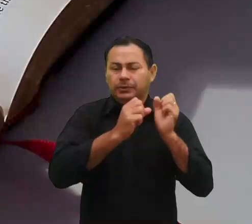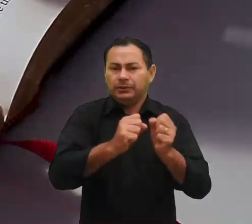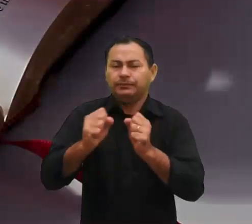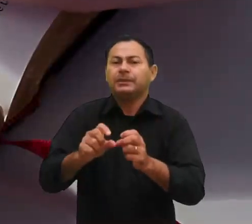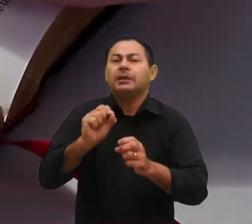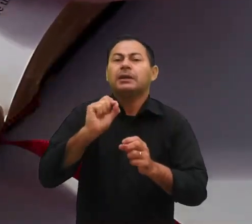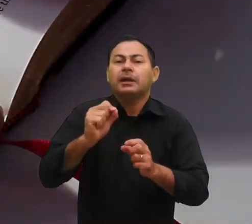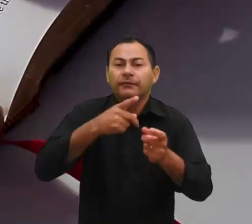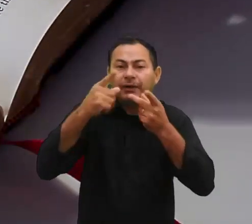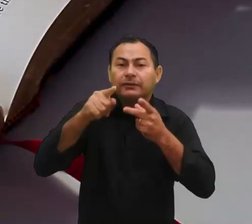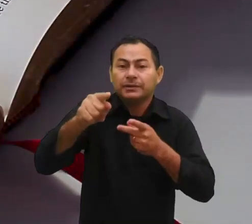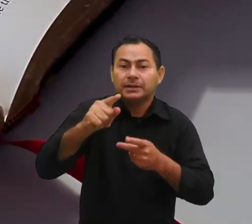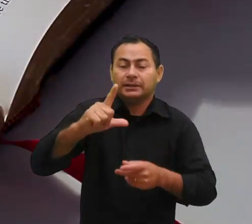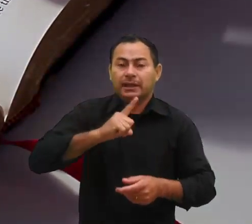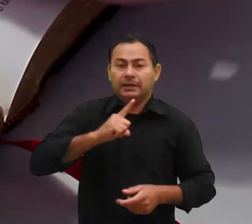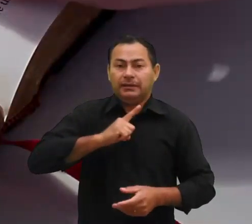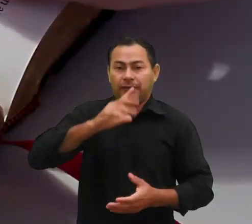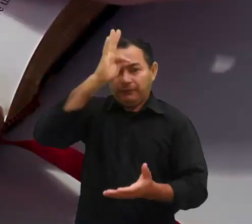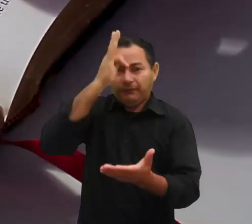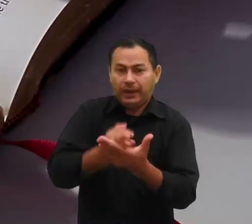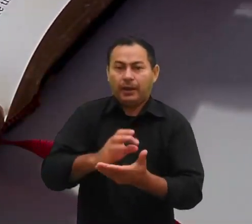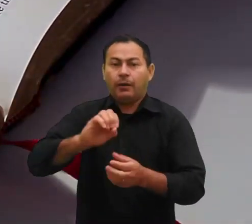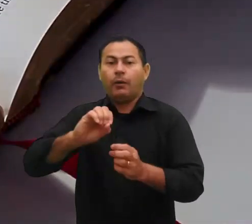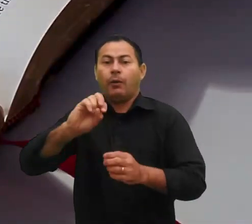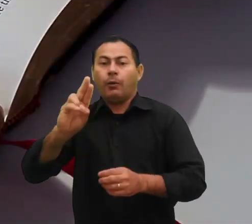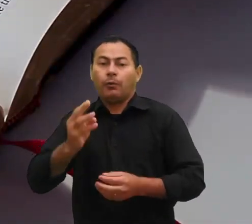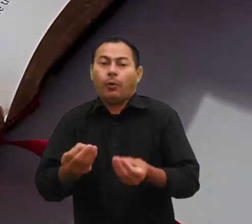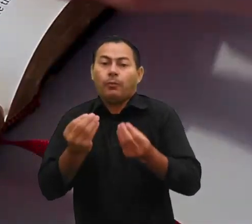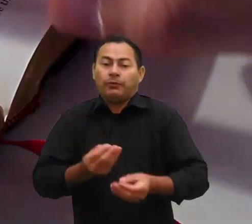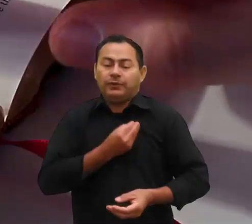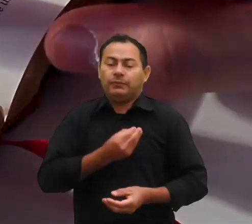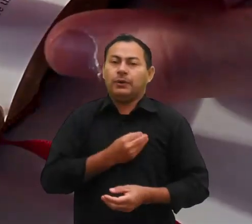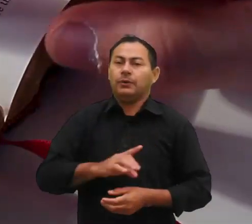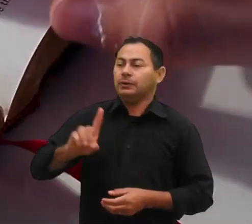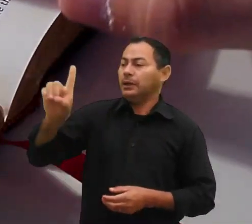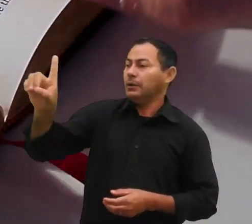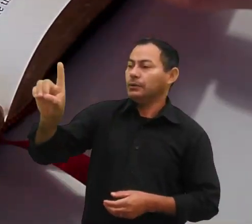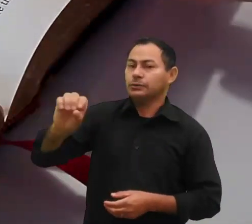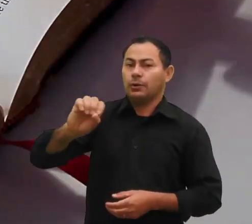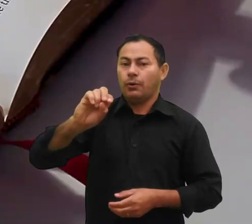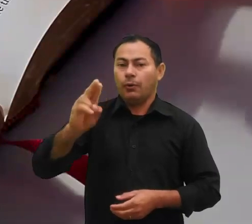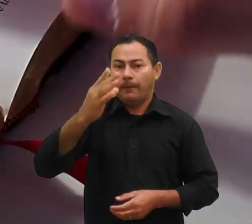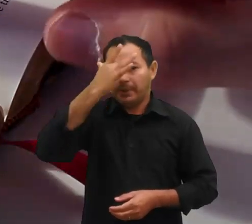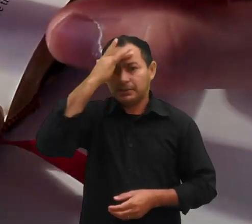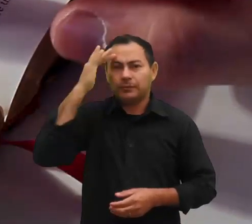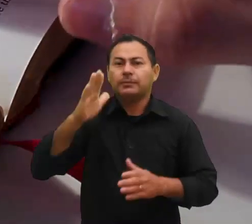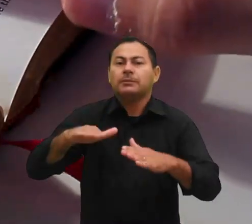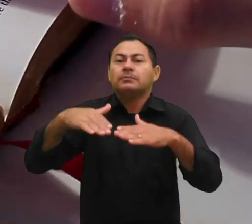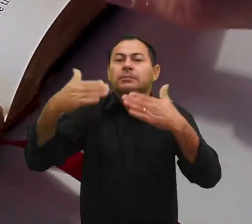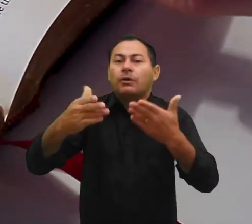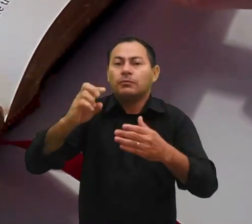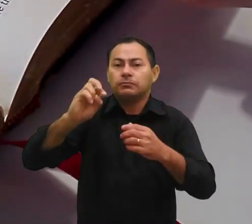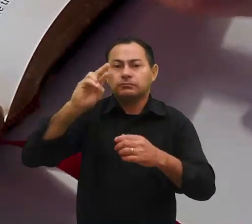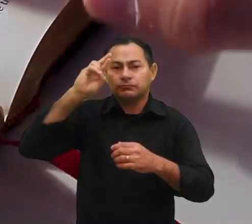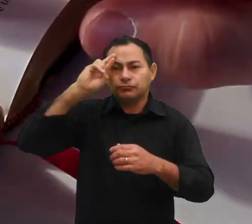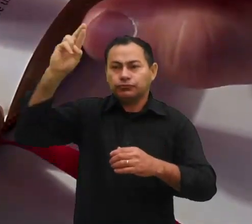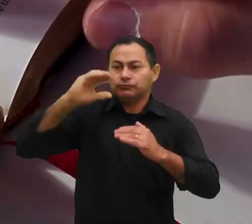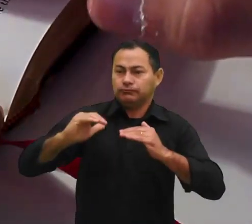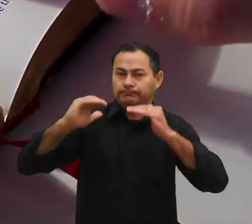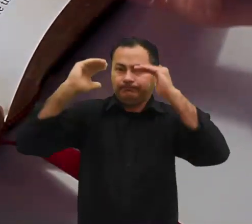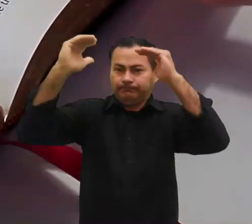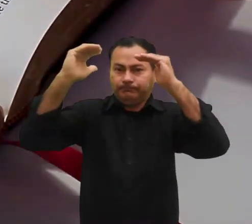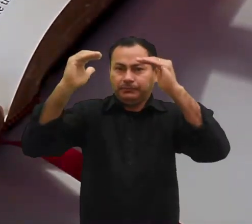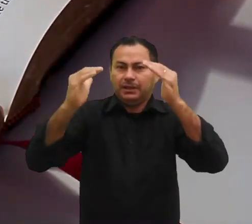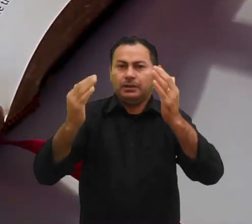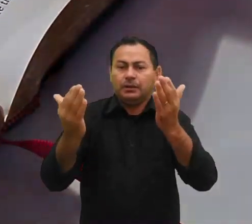no que você tem fé e como vive? Ou Deus, ou o homem, não é mesmo? Qual é a autoridade